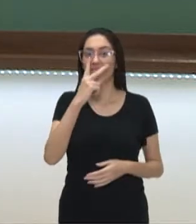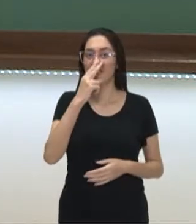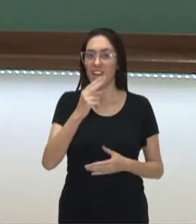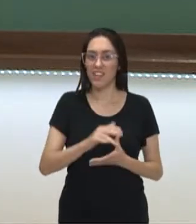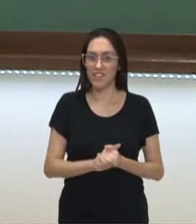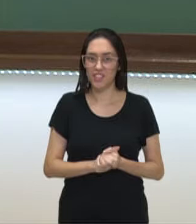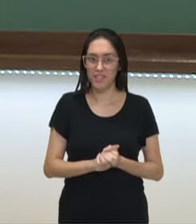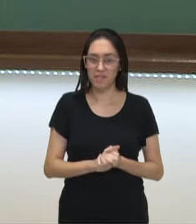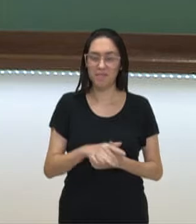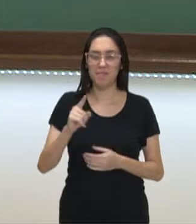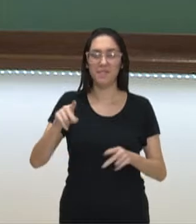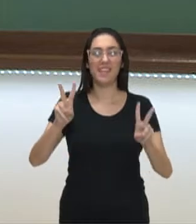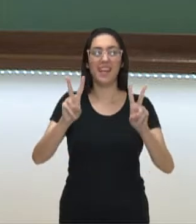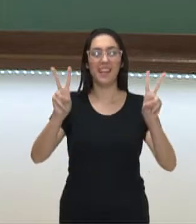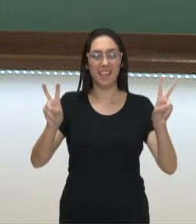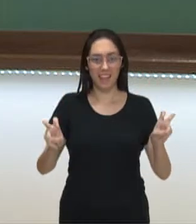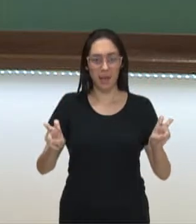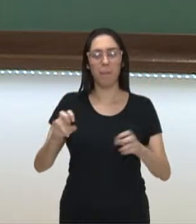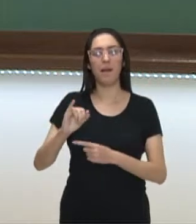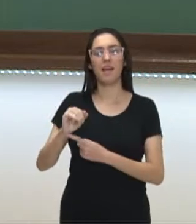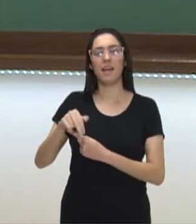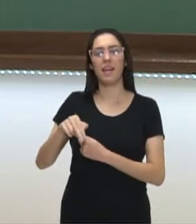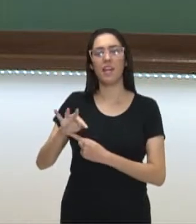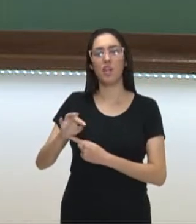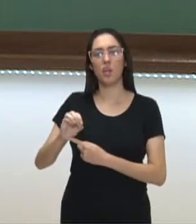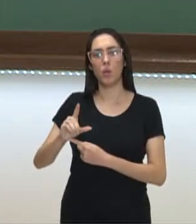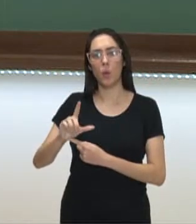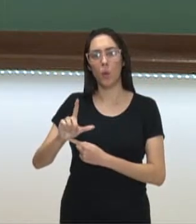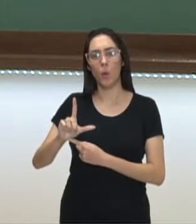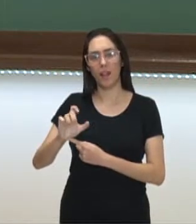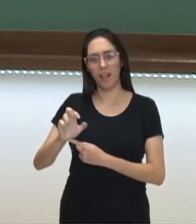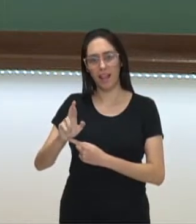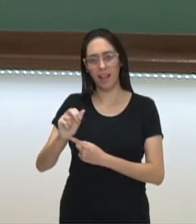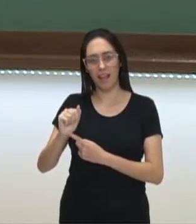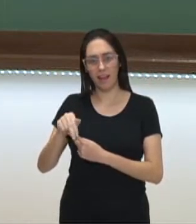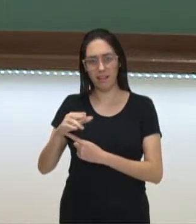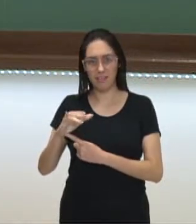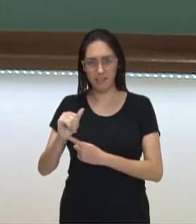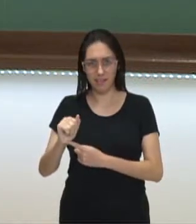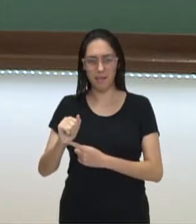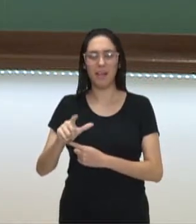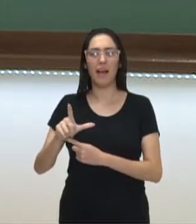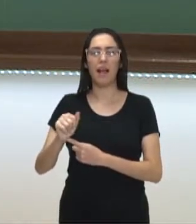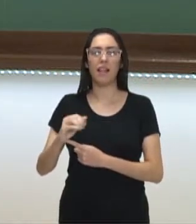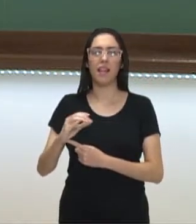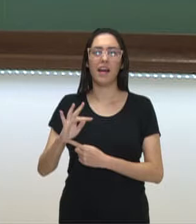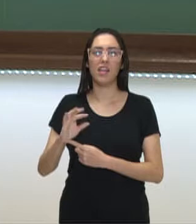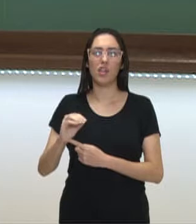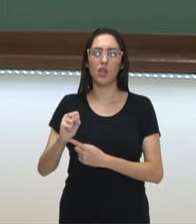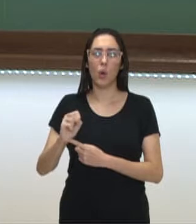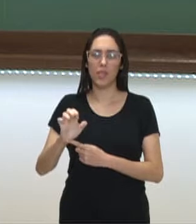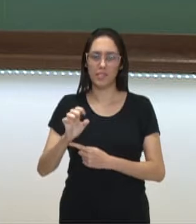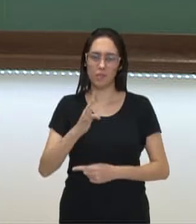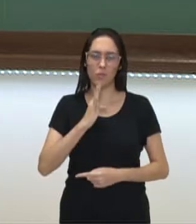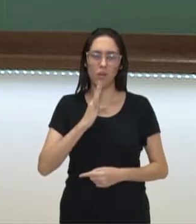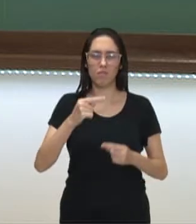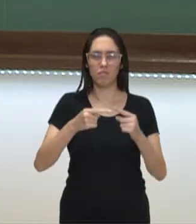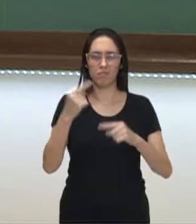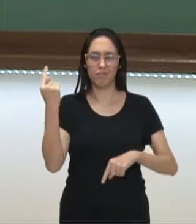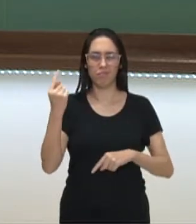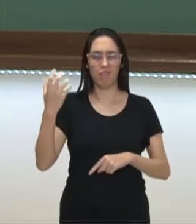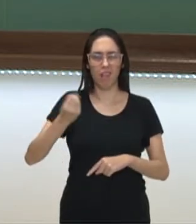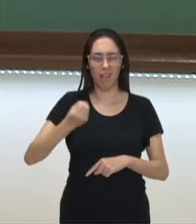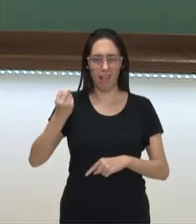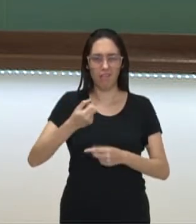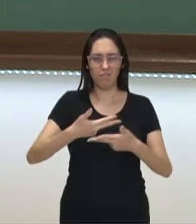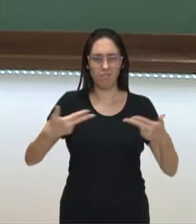com o tema da intolerância à lactose. Já ouviu falar? Conhece alguém que tenha? Na tua família